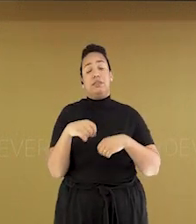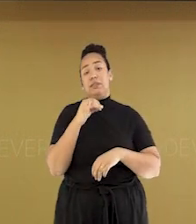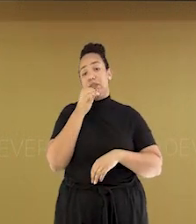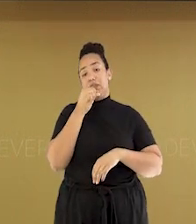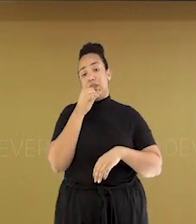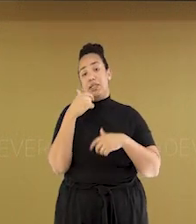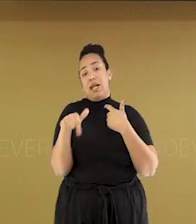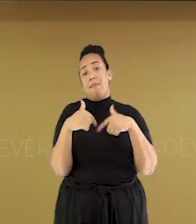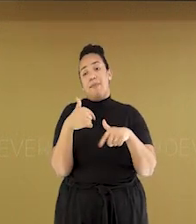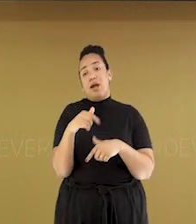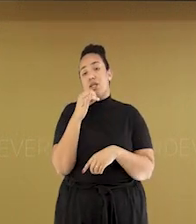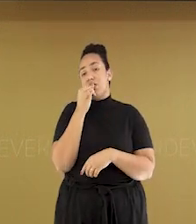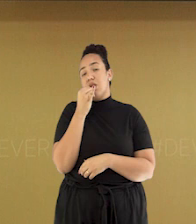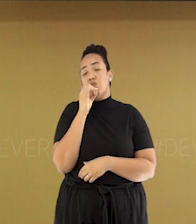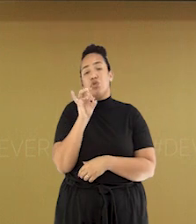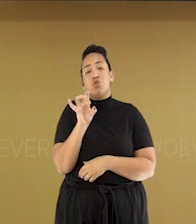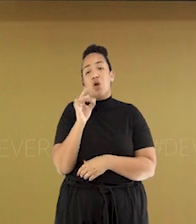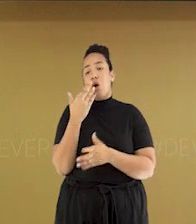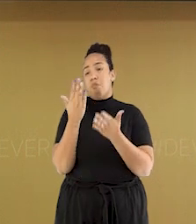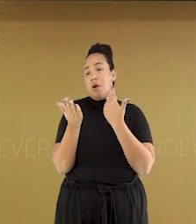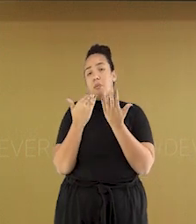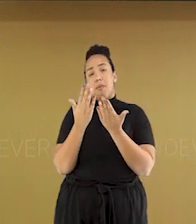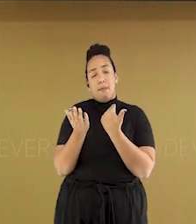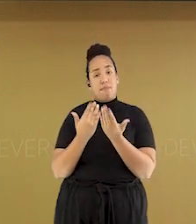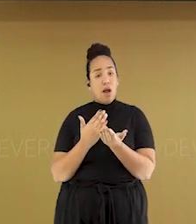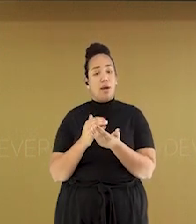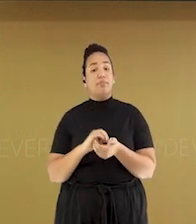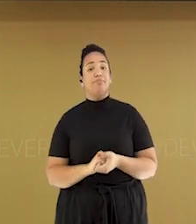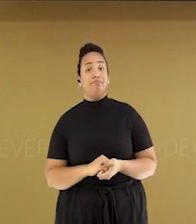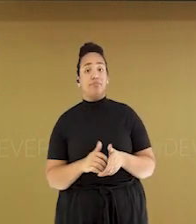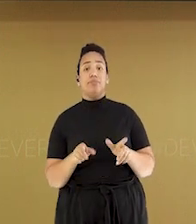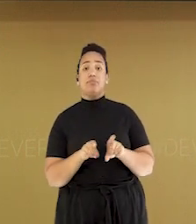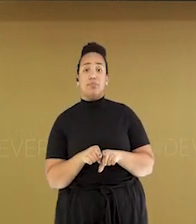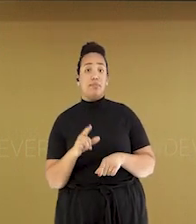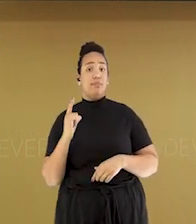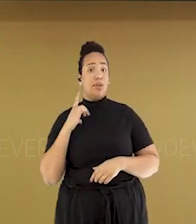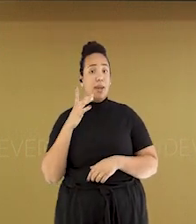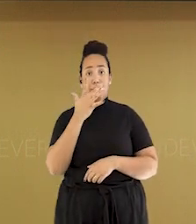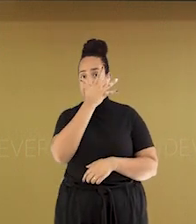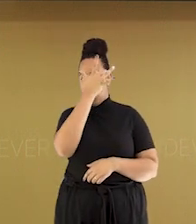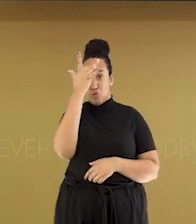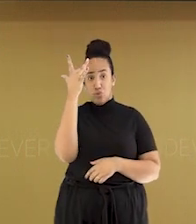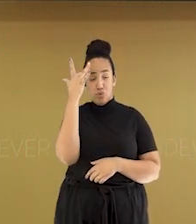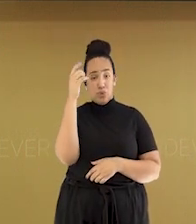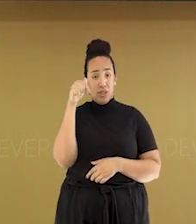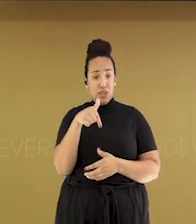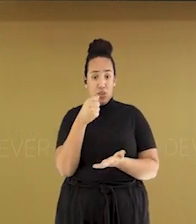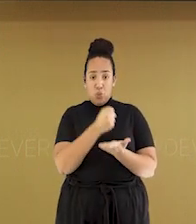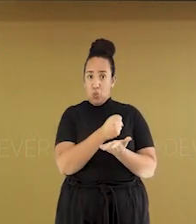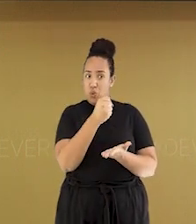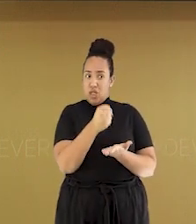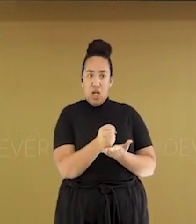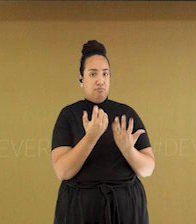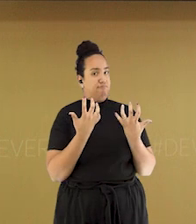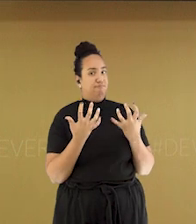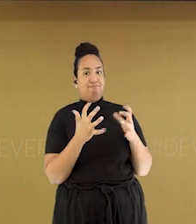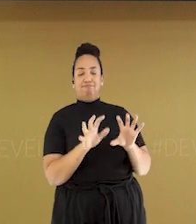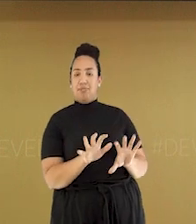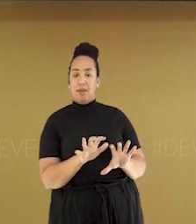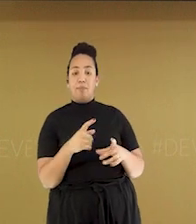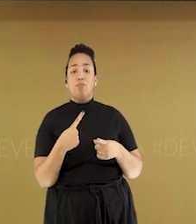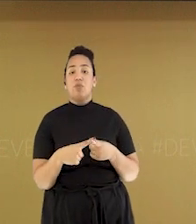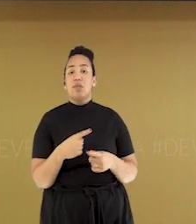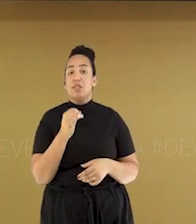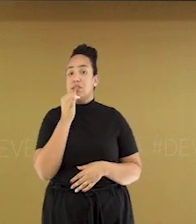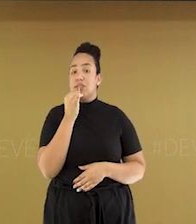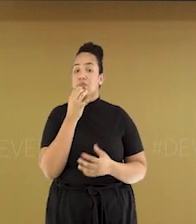com acordos que são apenas conversados. E existem outras pessoas que não querem ter esses contratos, pois elas